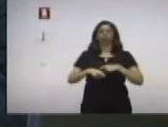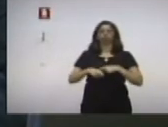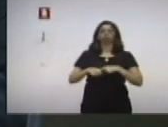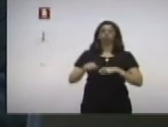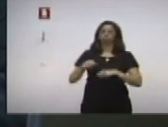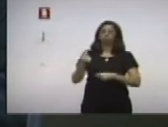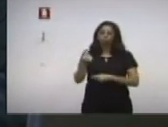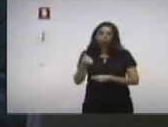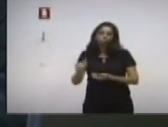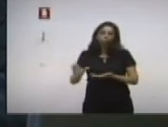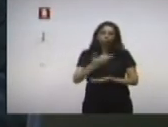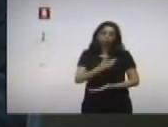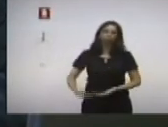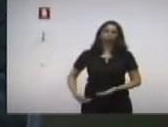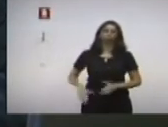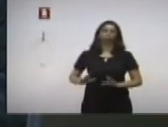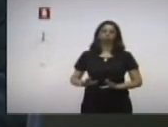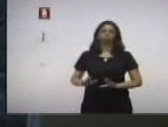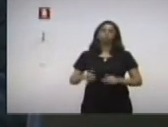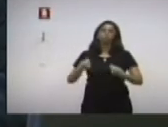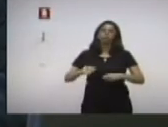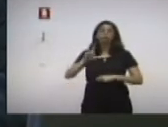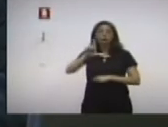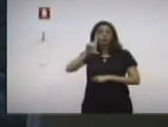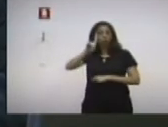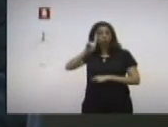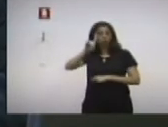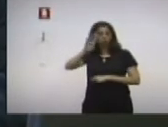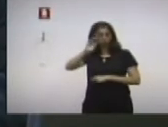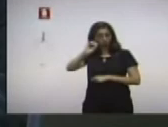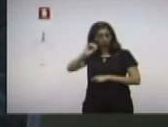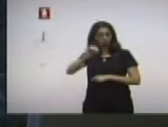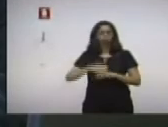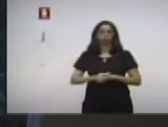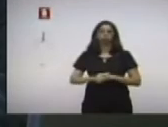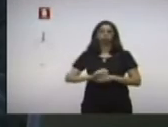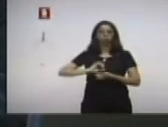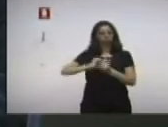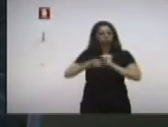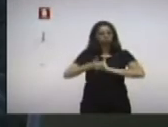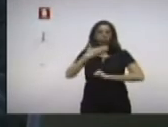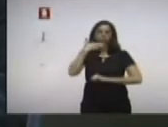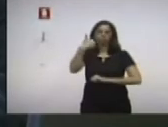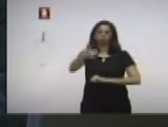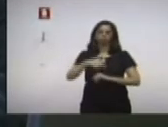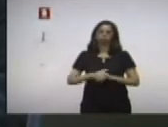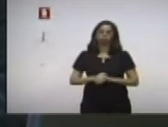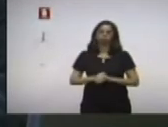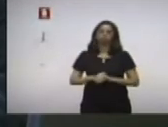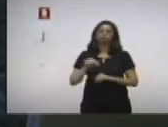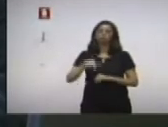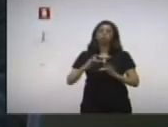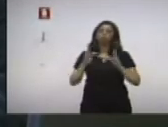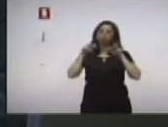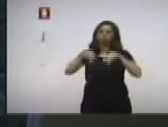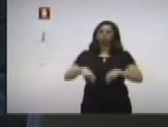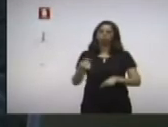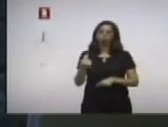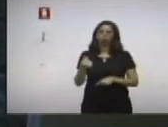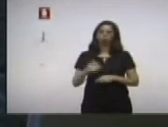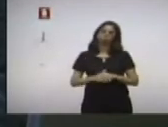achava que deveria ter feito uma readequação dldo para encerrar esse ano não foi feito nós vamos encerrar o